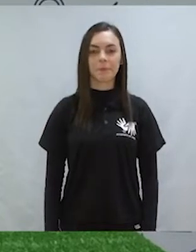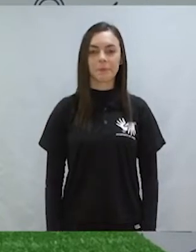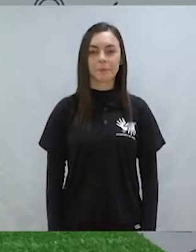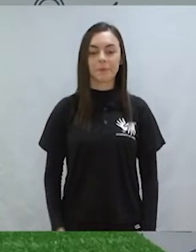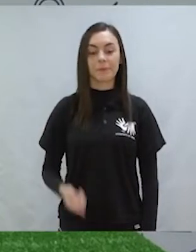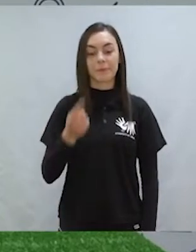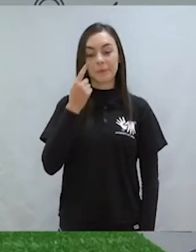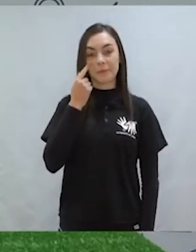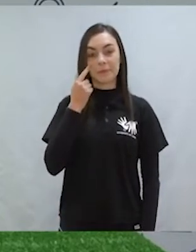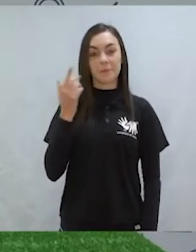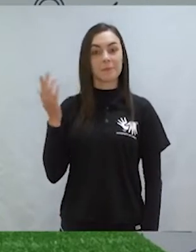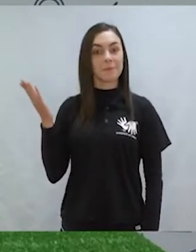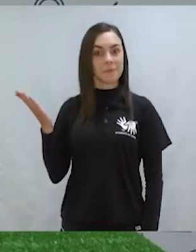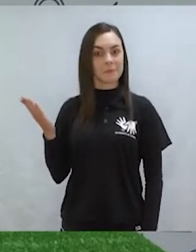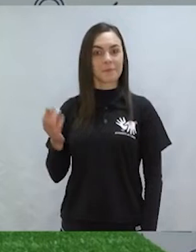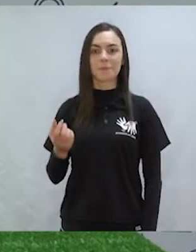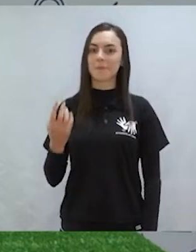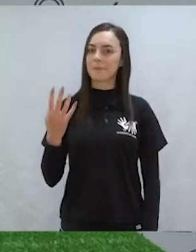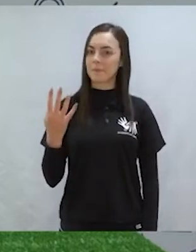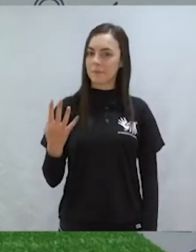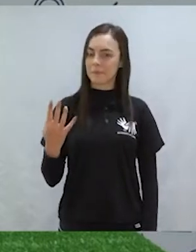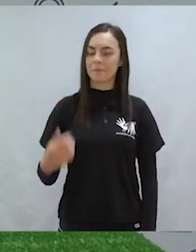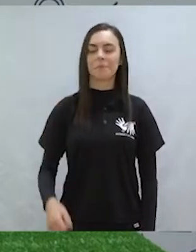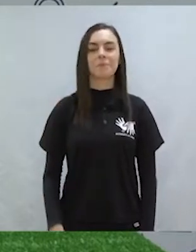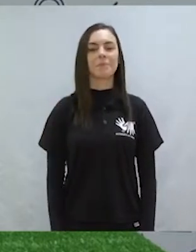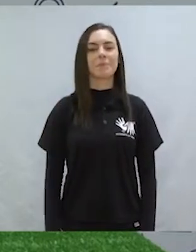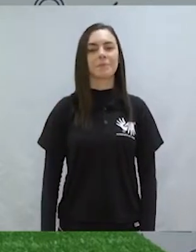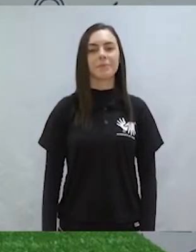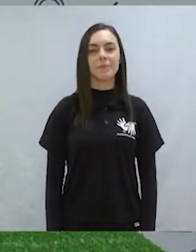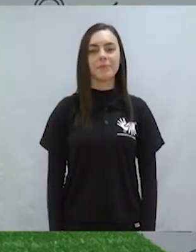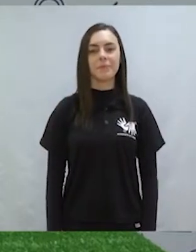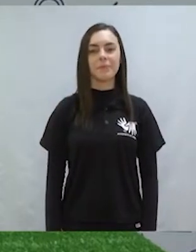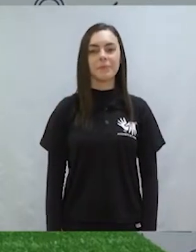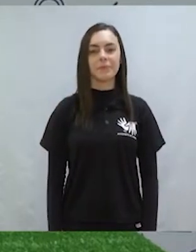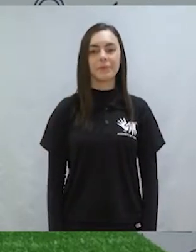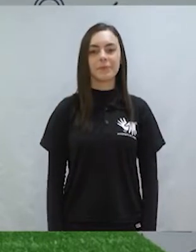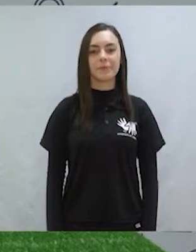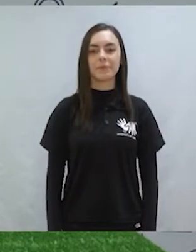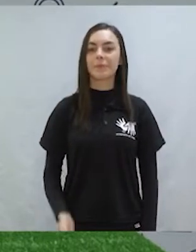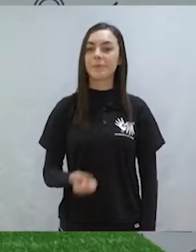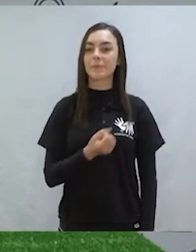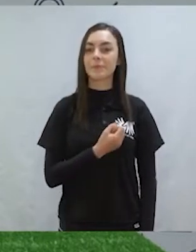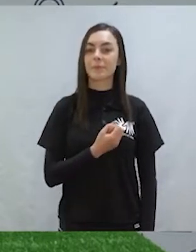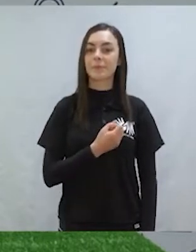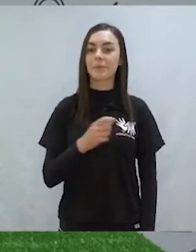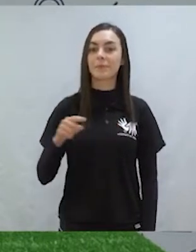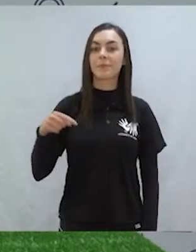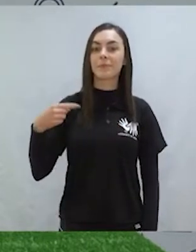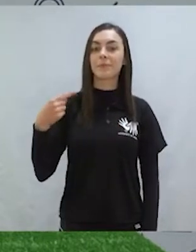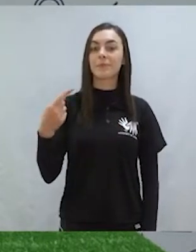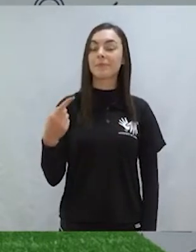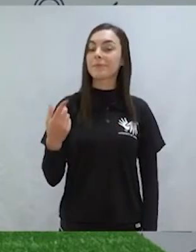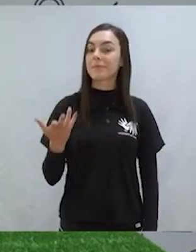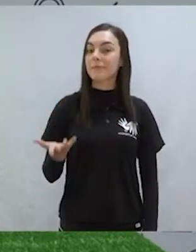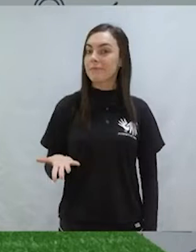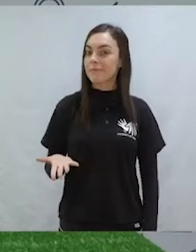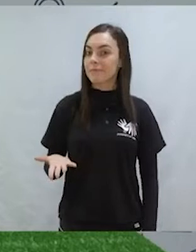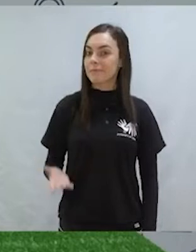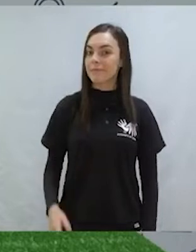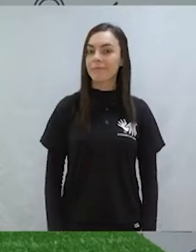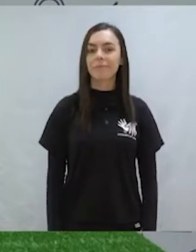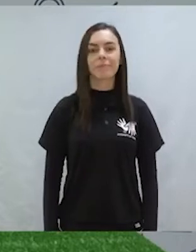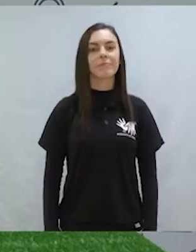3, 4. Olha lá, olha lá, olha lá. 4, muito bem. Próximo número e próxima letra, qual que